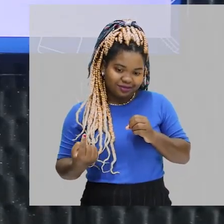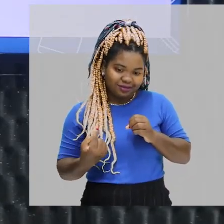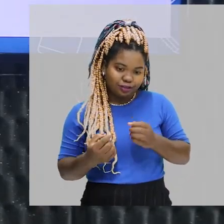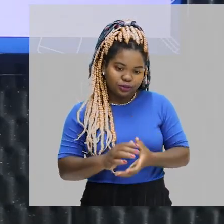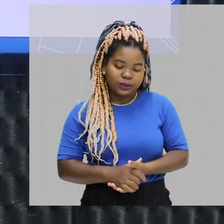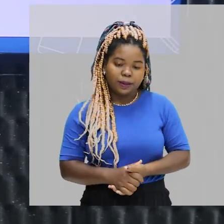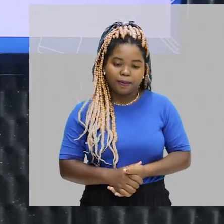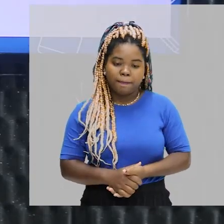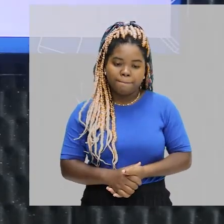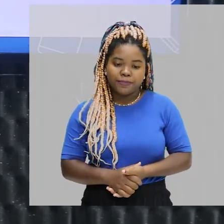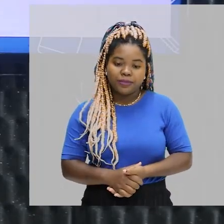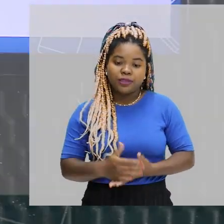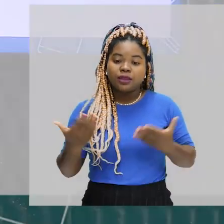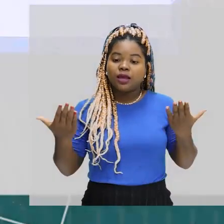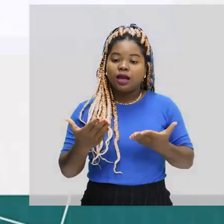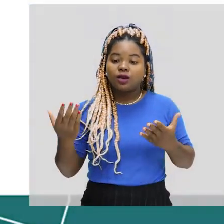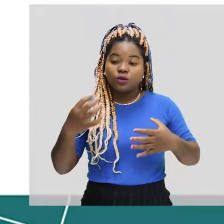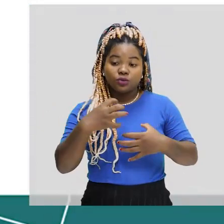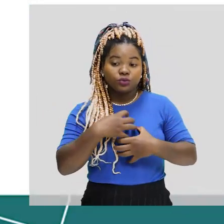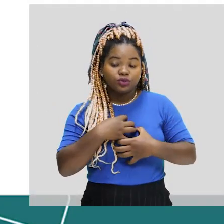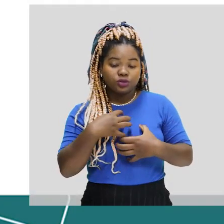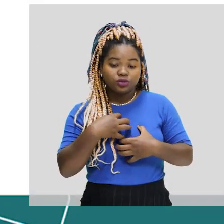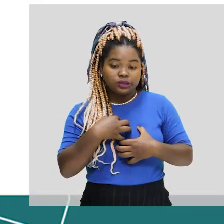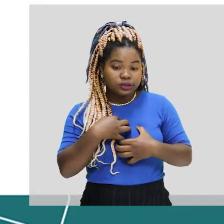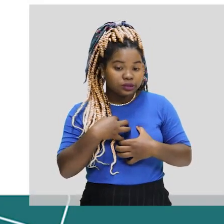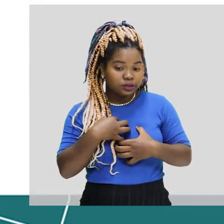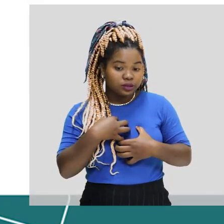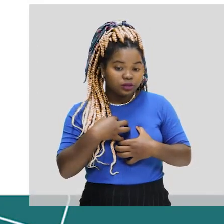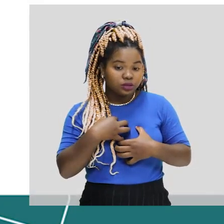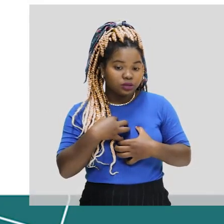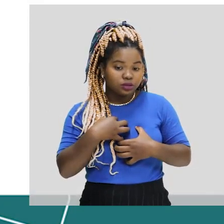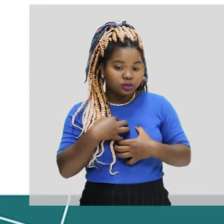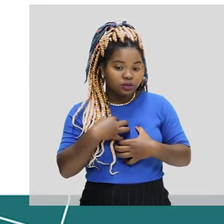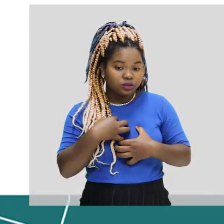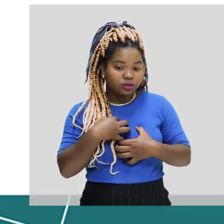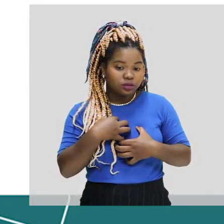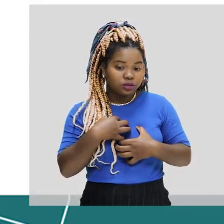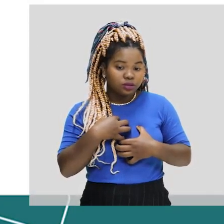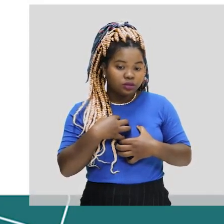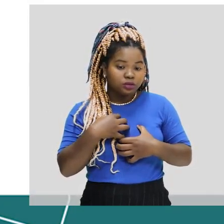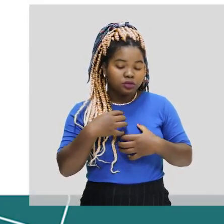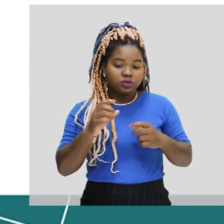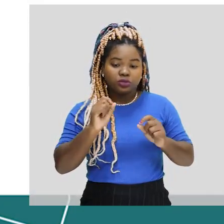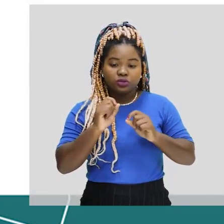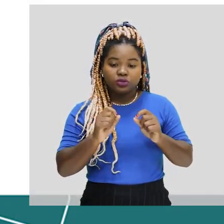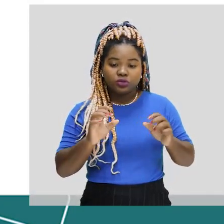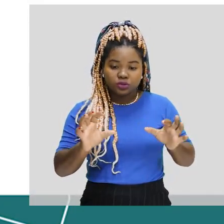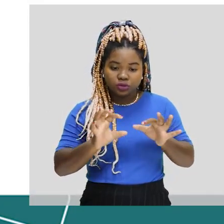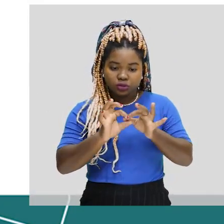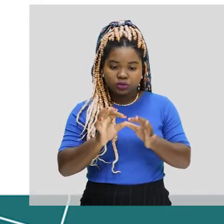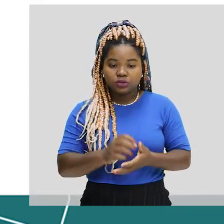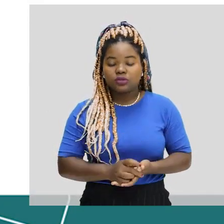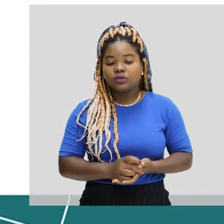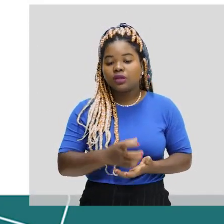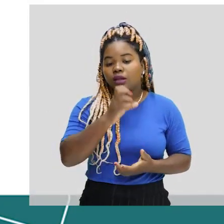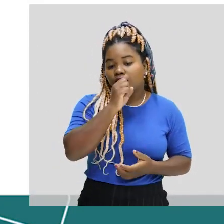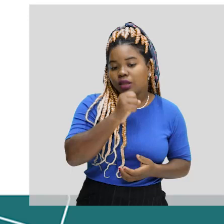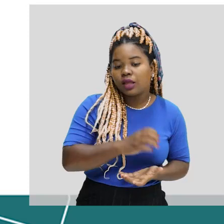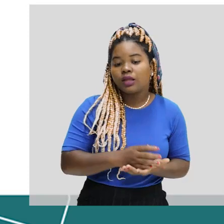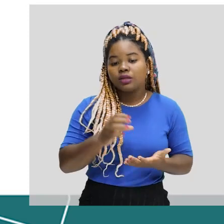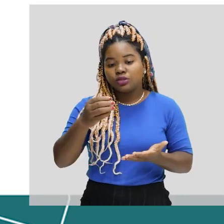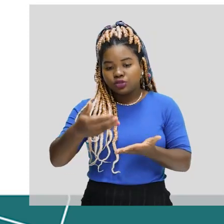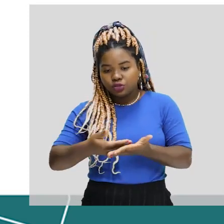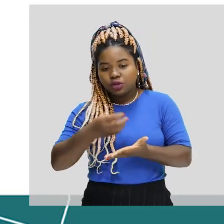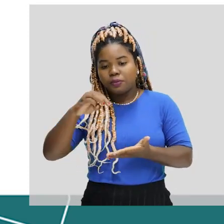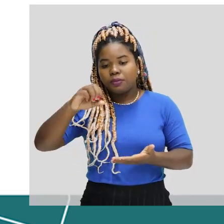de exclusão. Agora, quando a ideia for de inclusão, aí fica no plural. Ó. Laranja ou mamão fazem